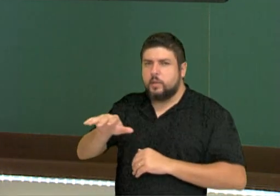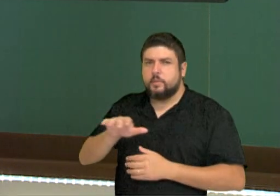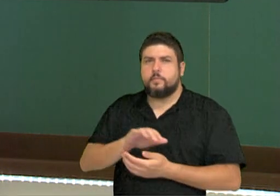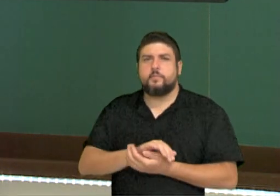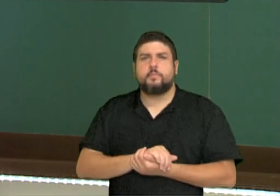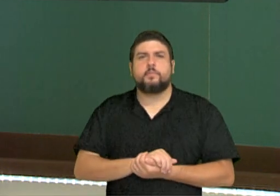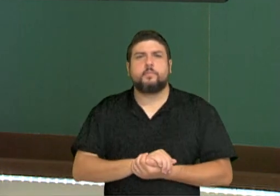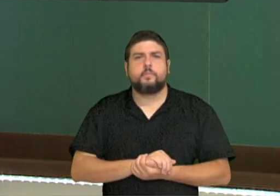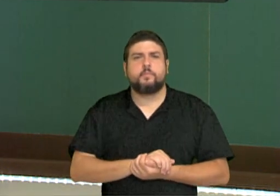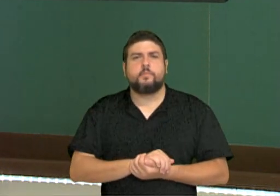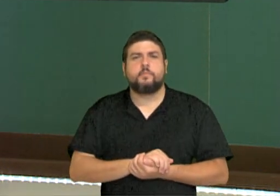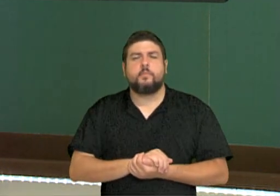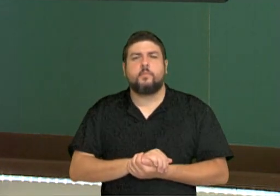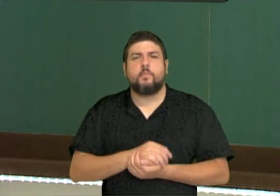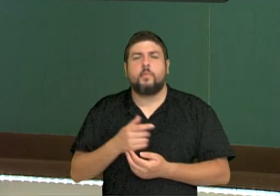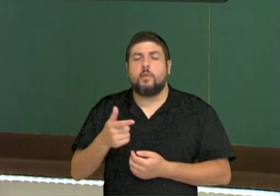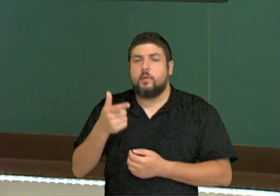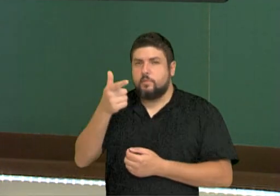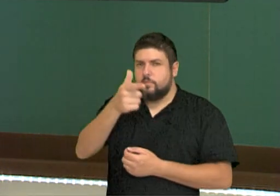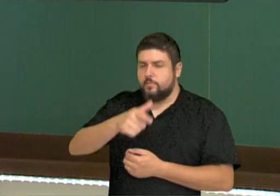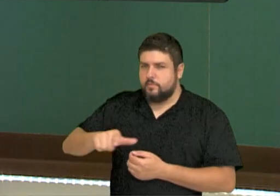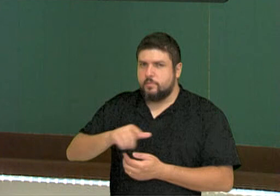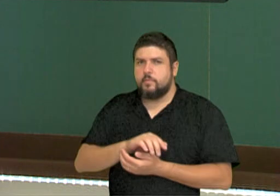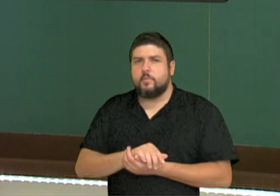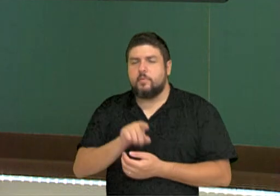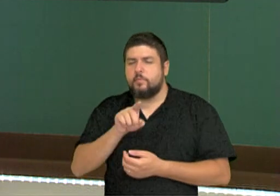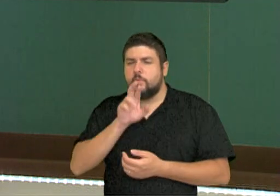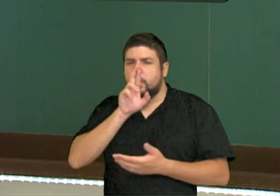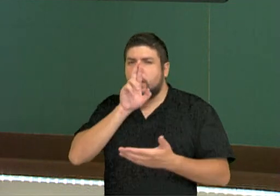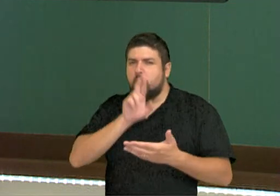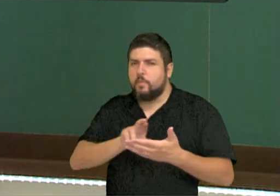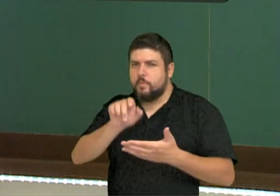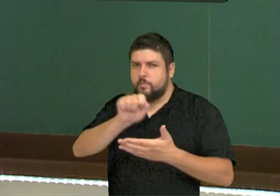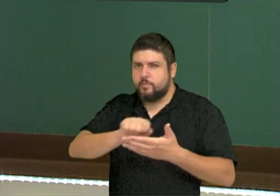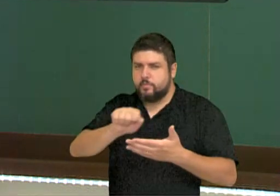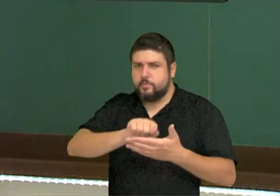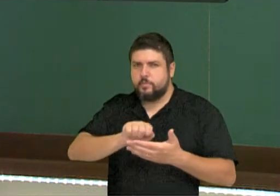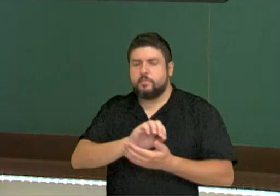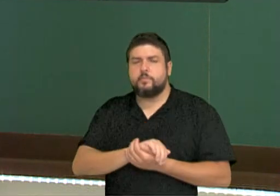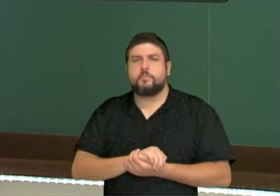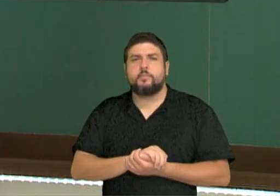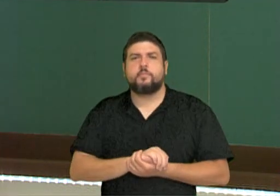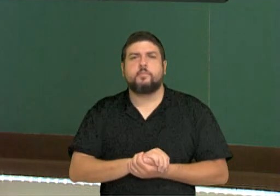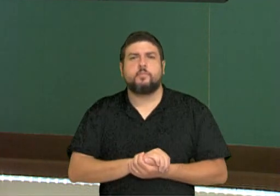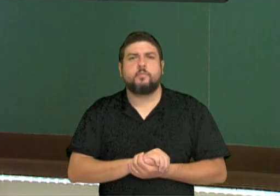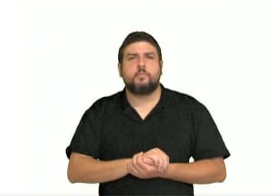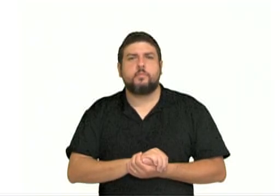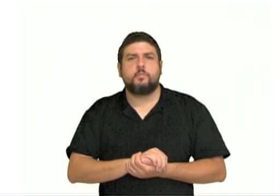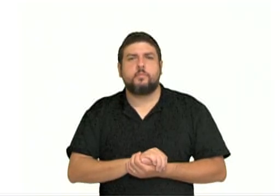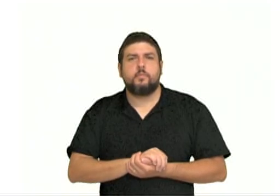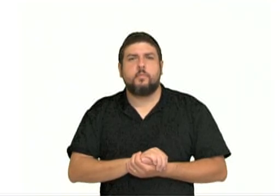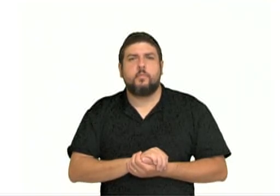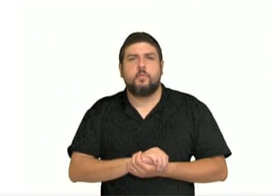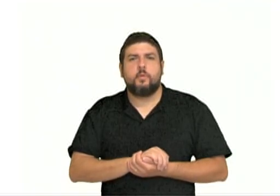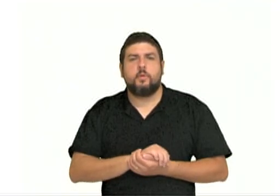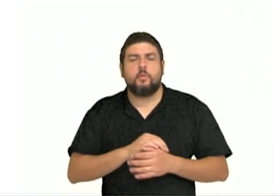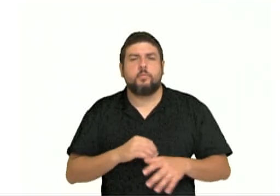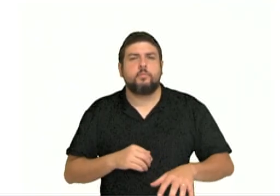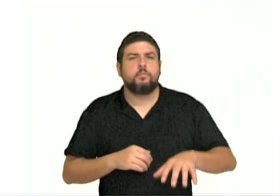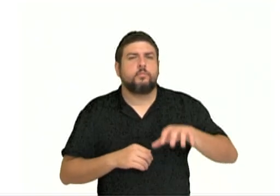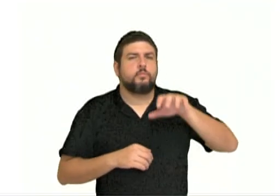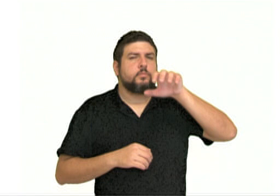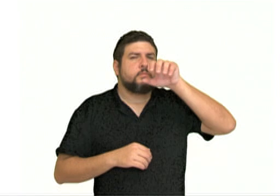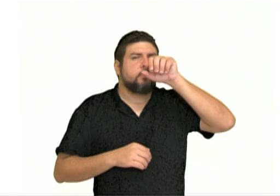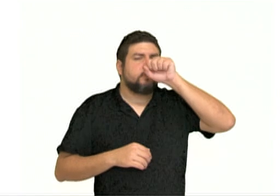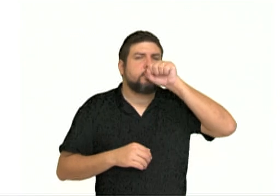E mais uma questão aqui para você responder aí no seu material. Para garantir a respiração, o corpo realiza